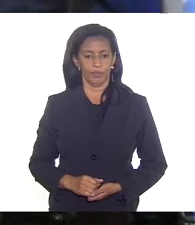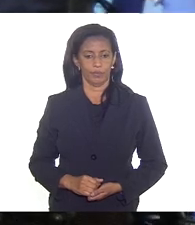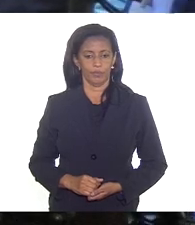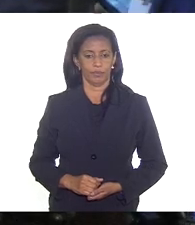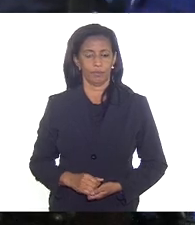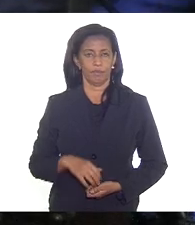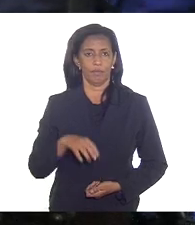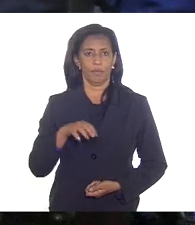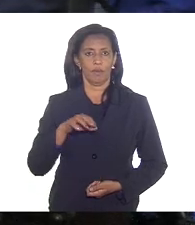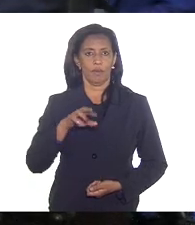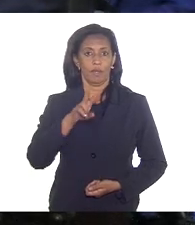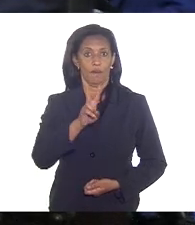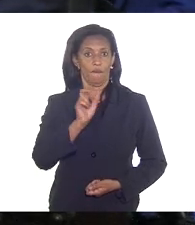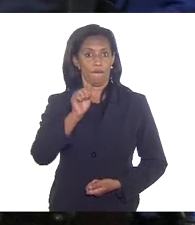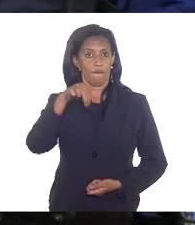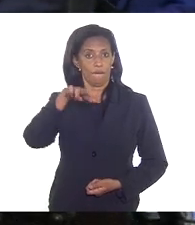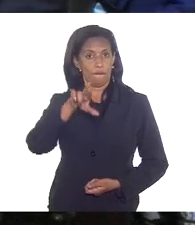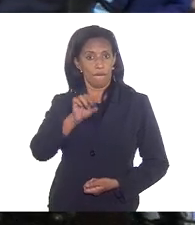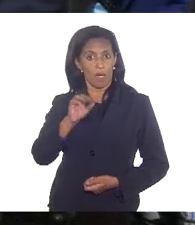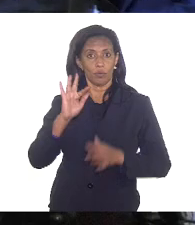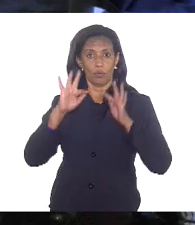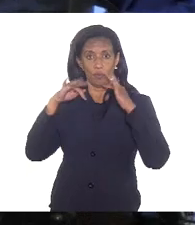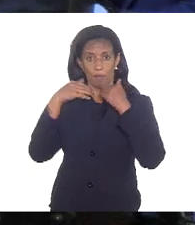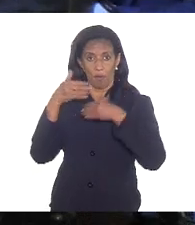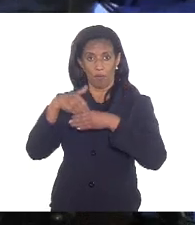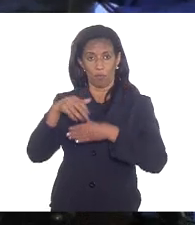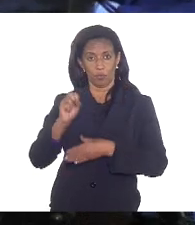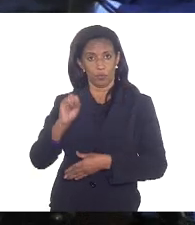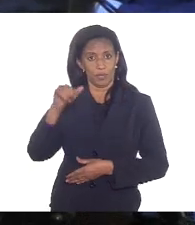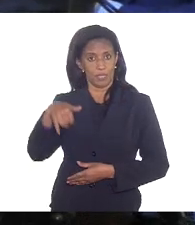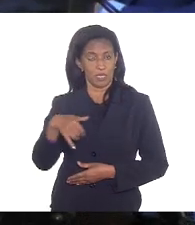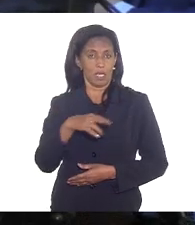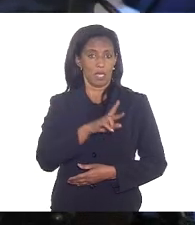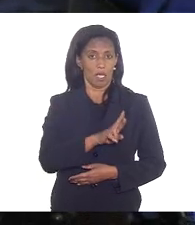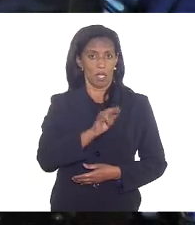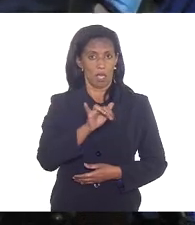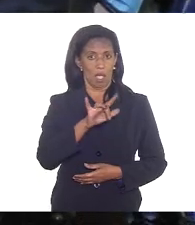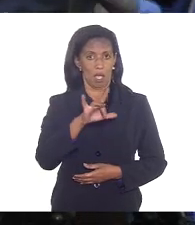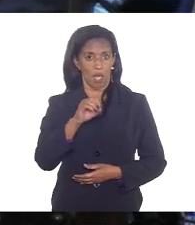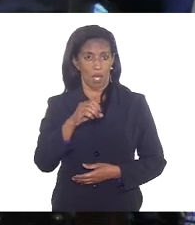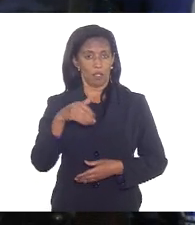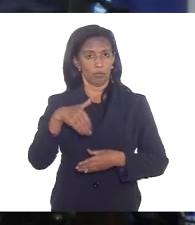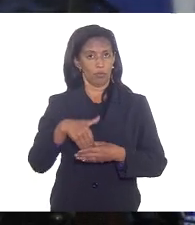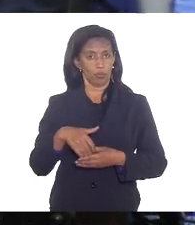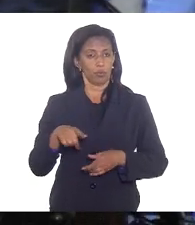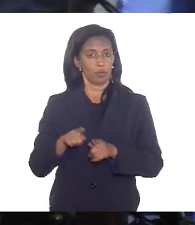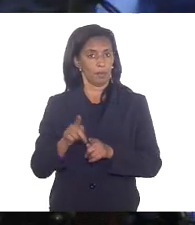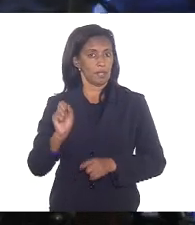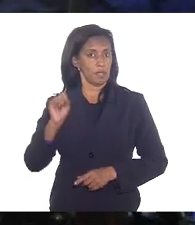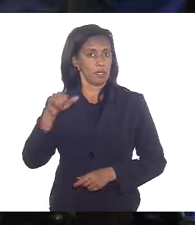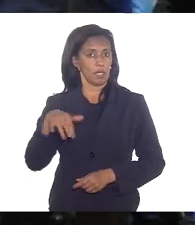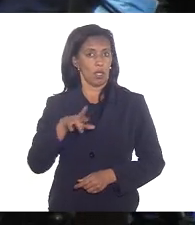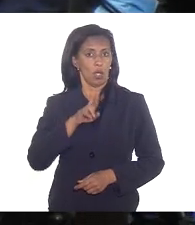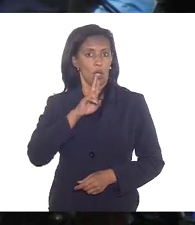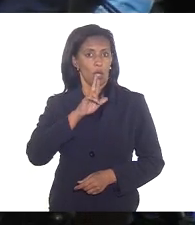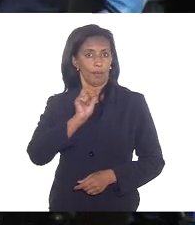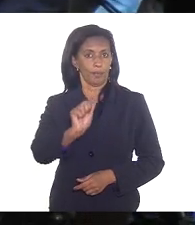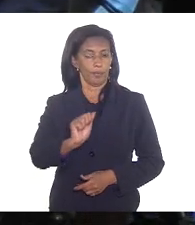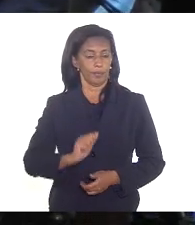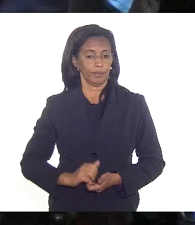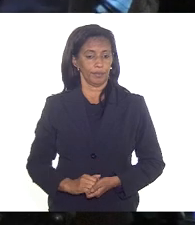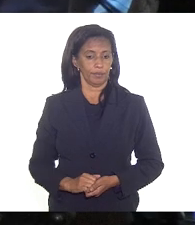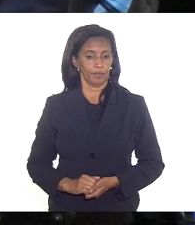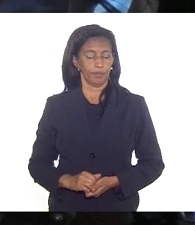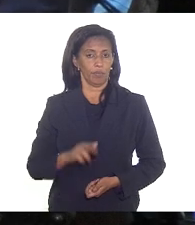o resultado do ano família botou sim o Pedro Ricardo botou assim ficar do Rodrigo Amorim o resultado